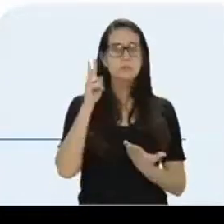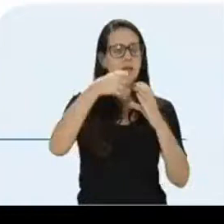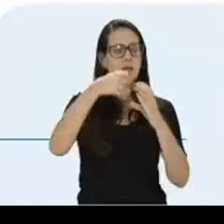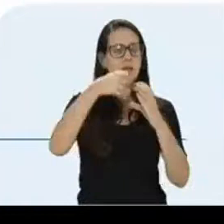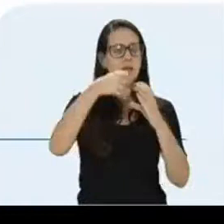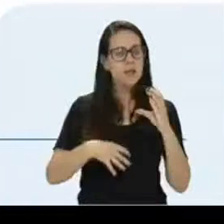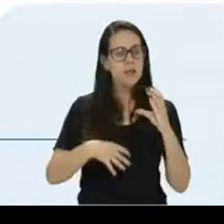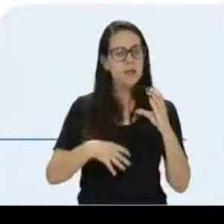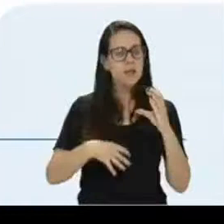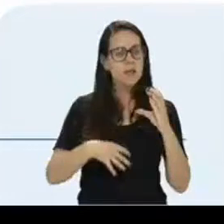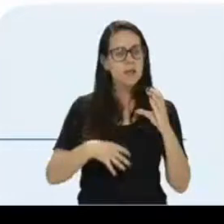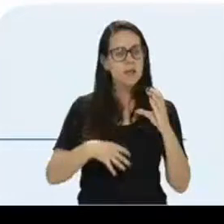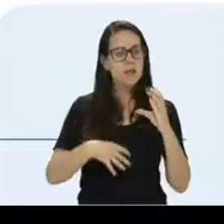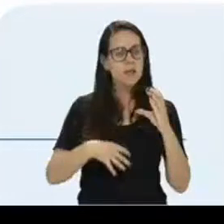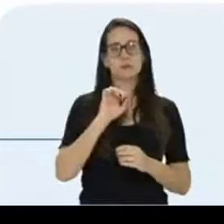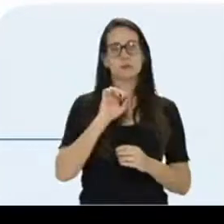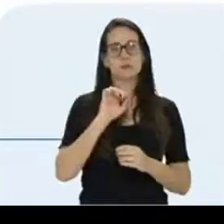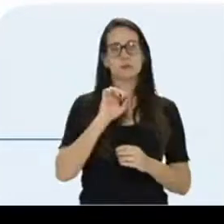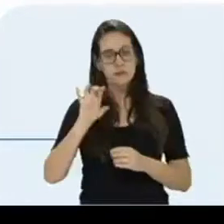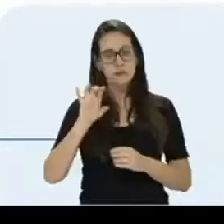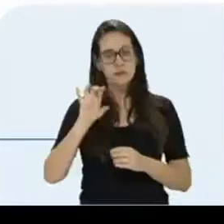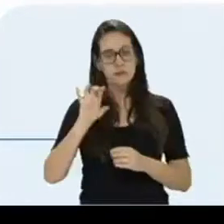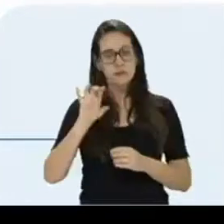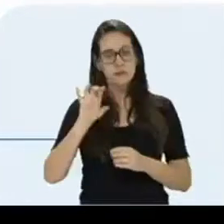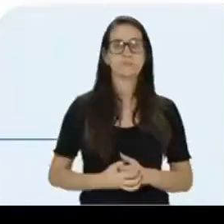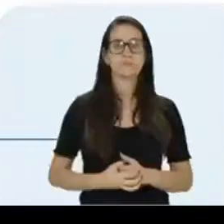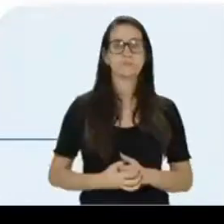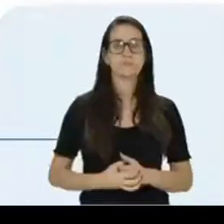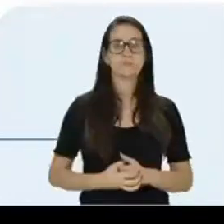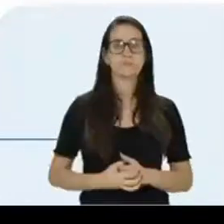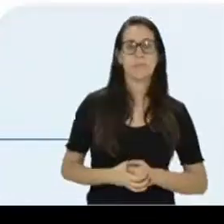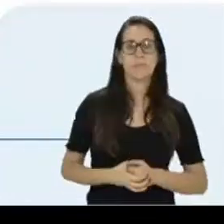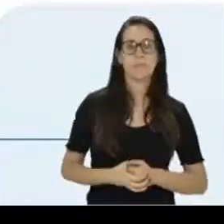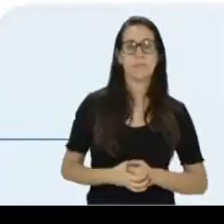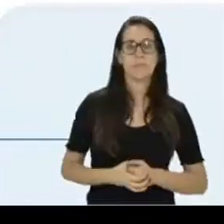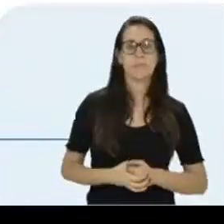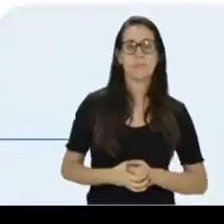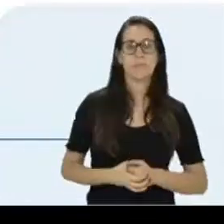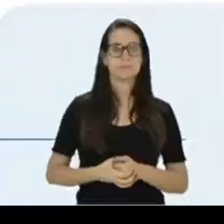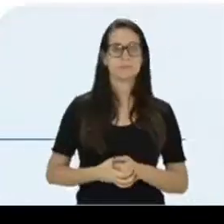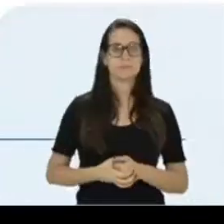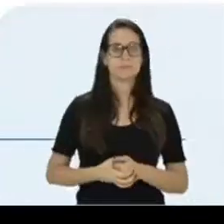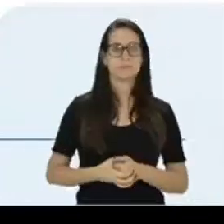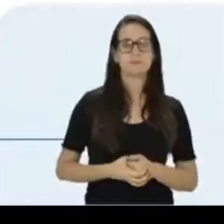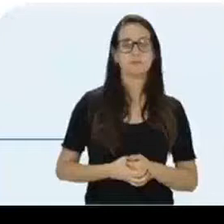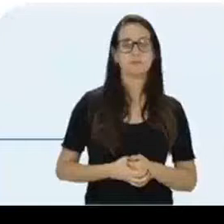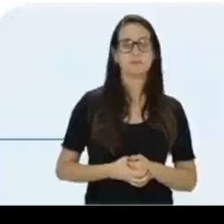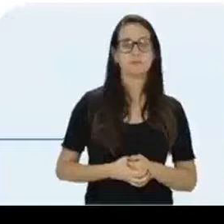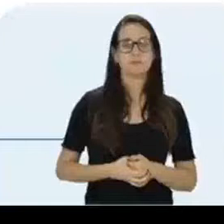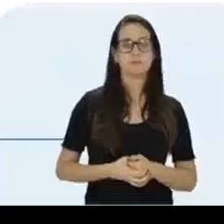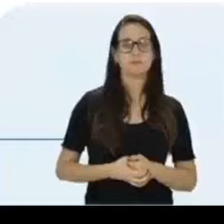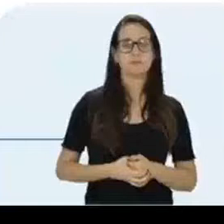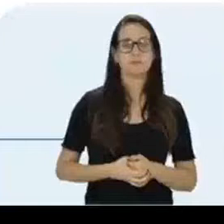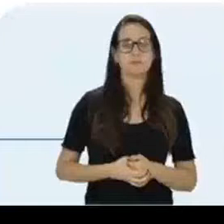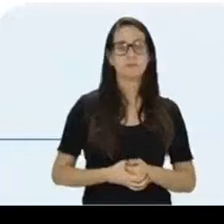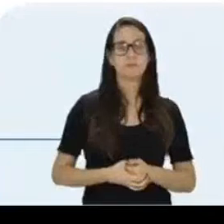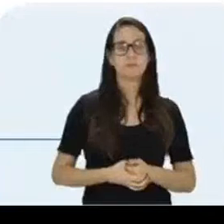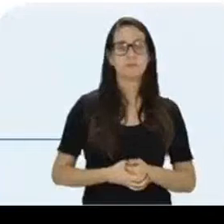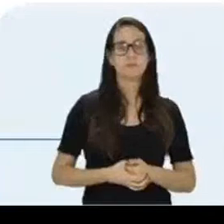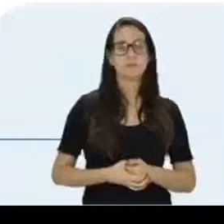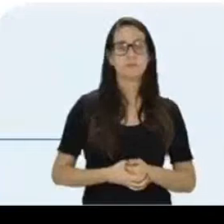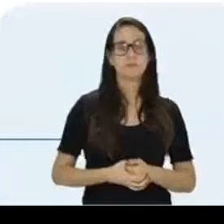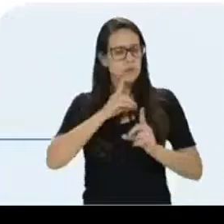estão associadas a esses 2 tipos de células. Então, nas quando nós definimos os seres vivos,